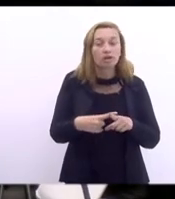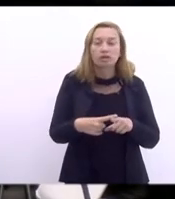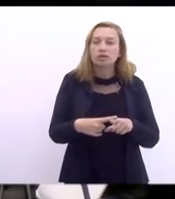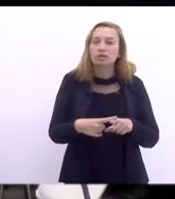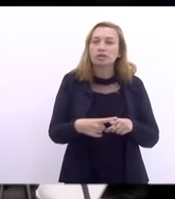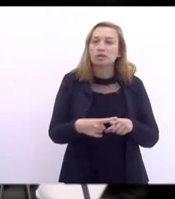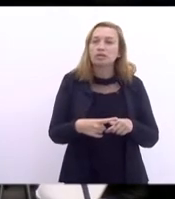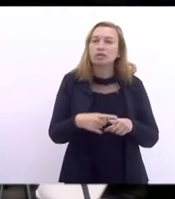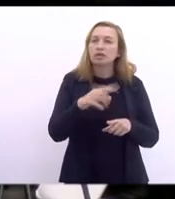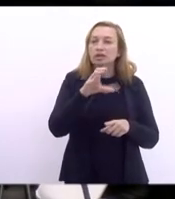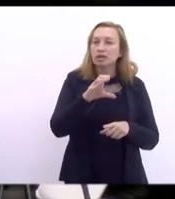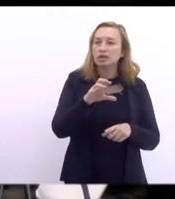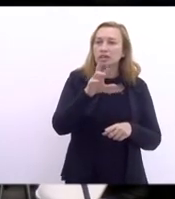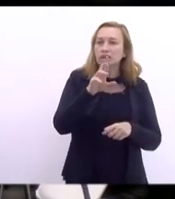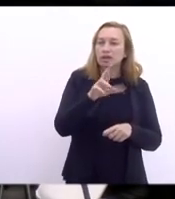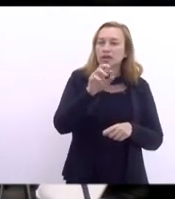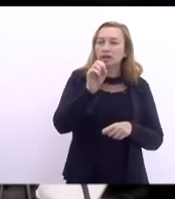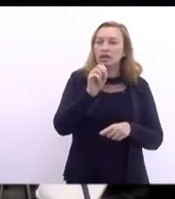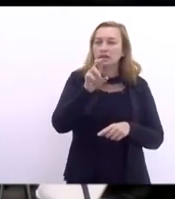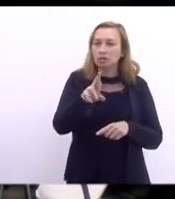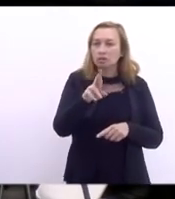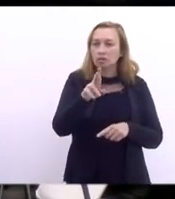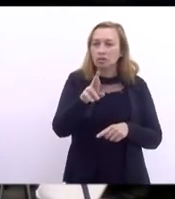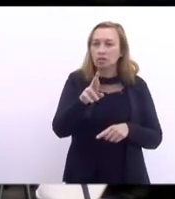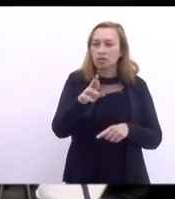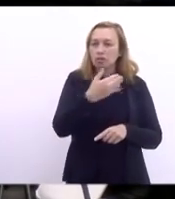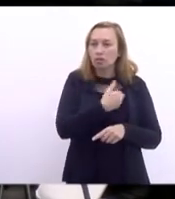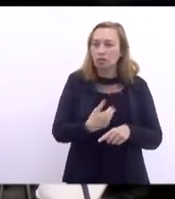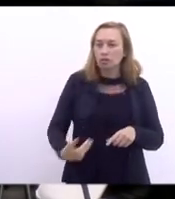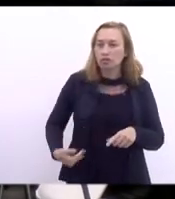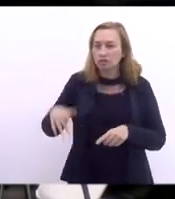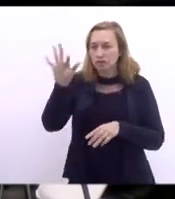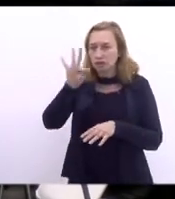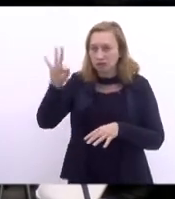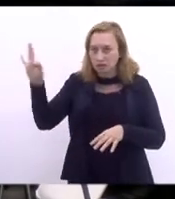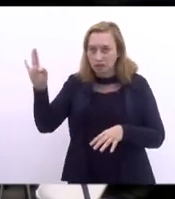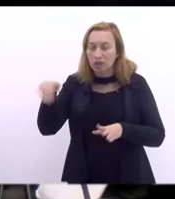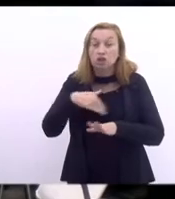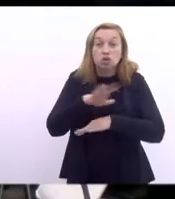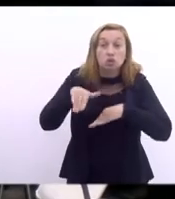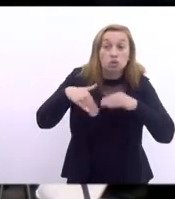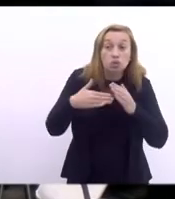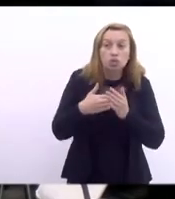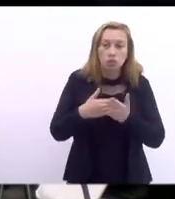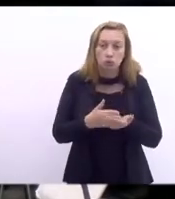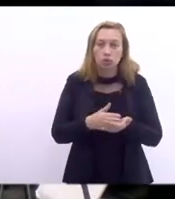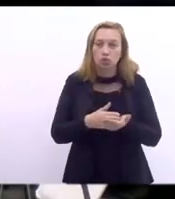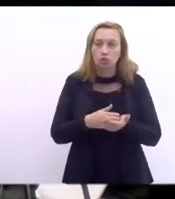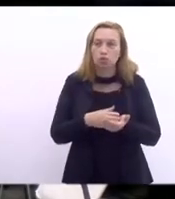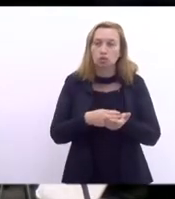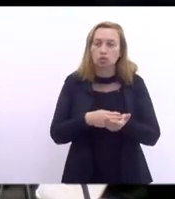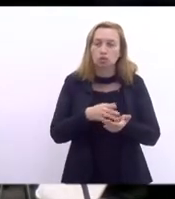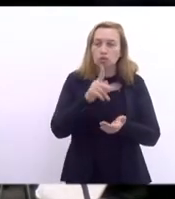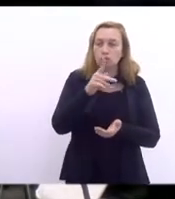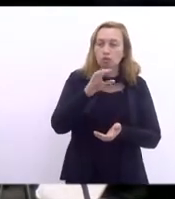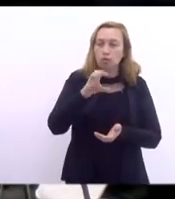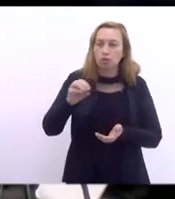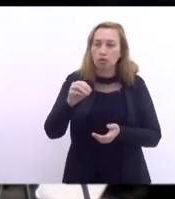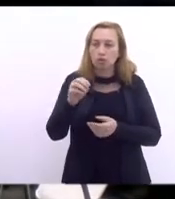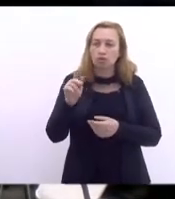porque o credor a união se tu se todos os Poços de petróleo tivesse